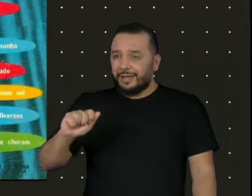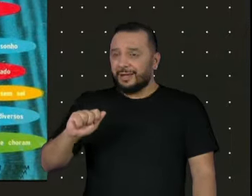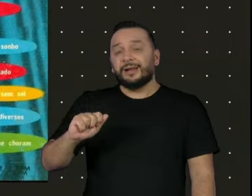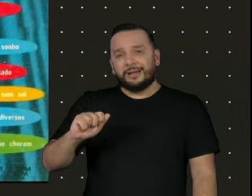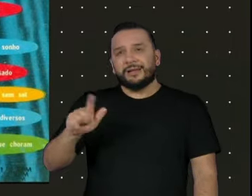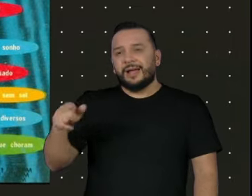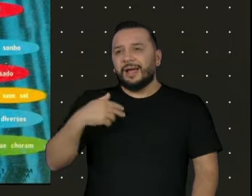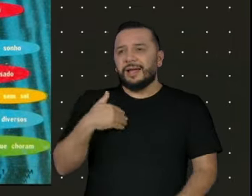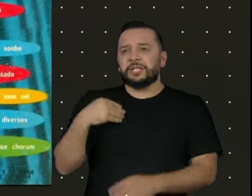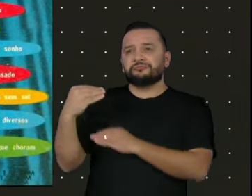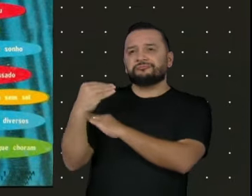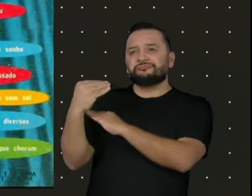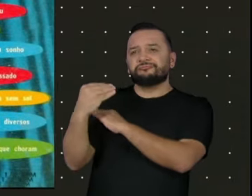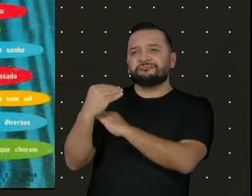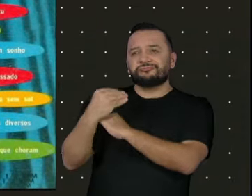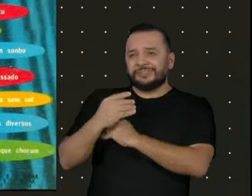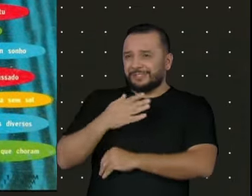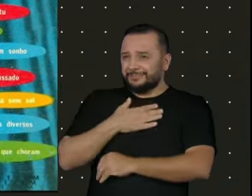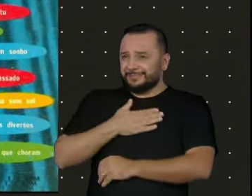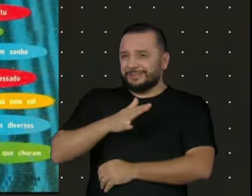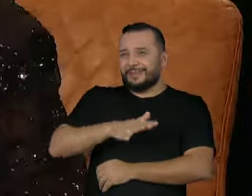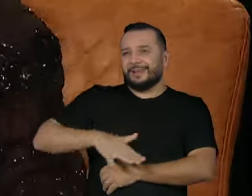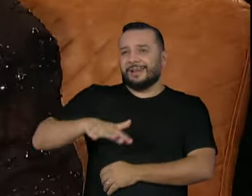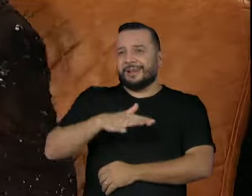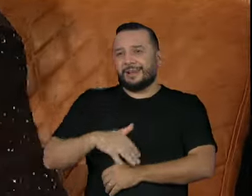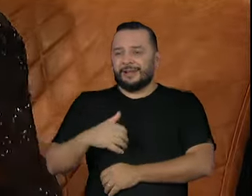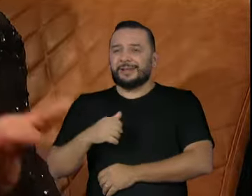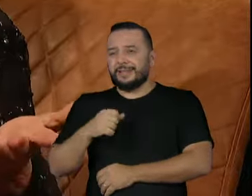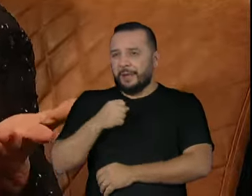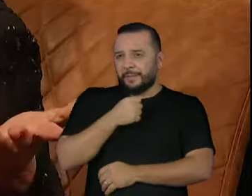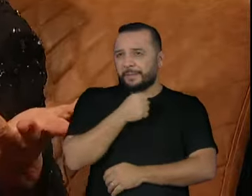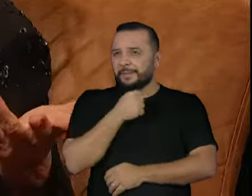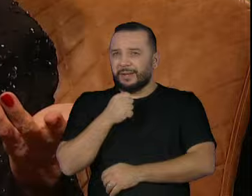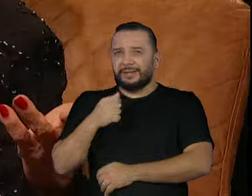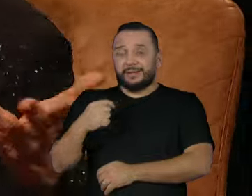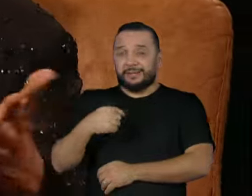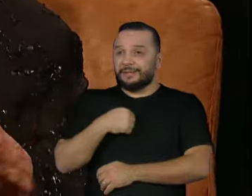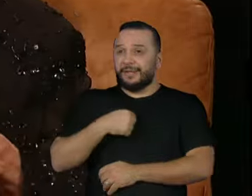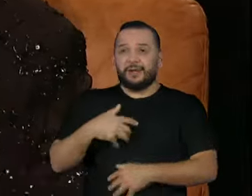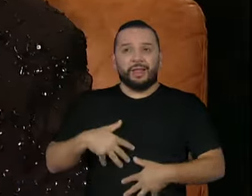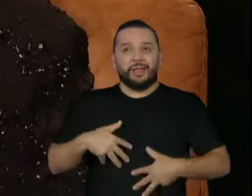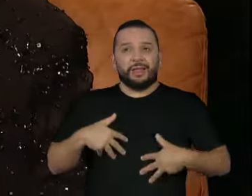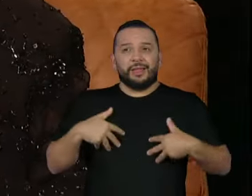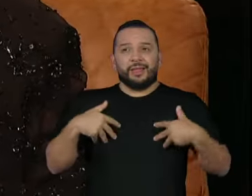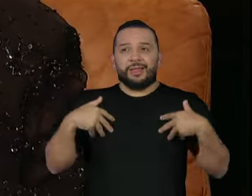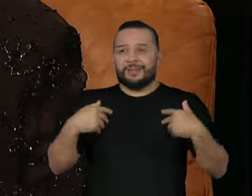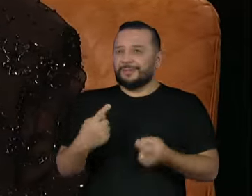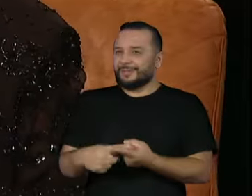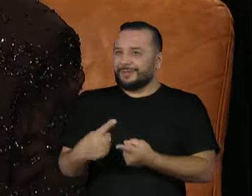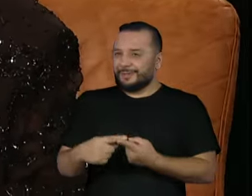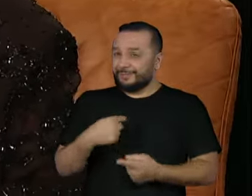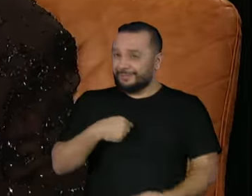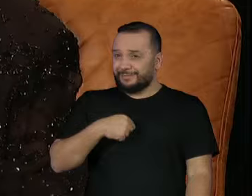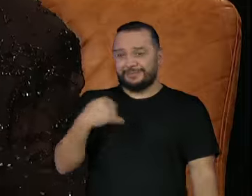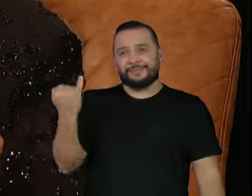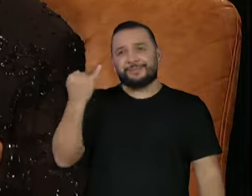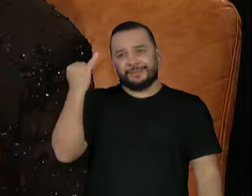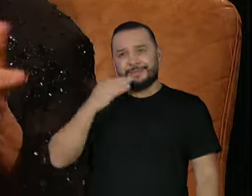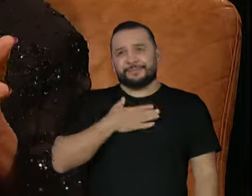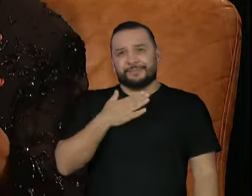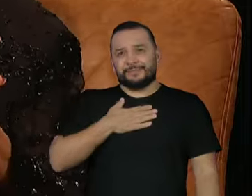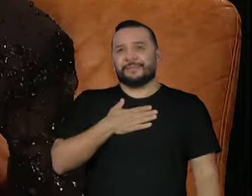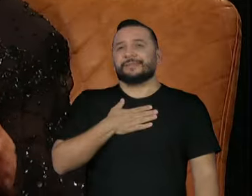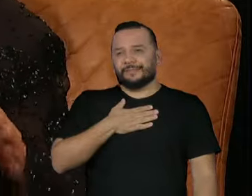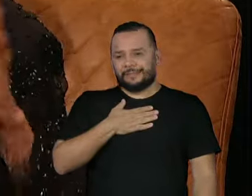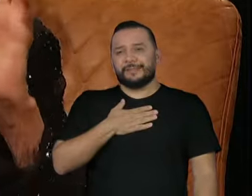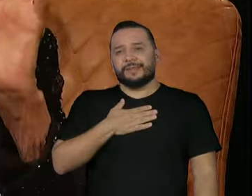madrinha musical. Olha que charme. Eu fiquei muito besta, né? Aquela madrinha, porque isso era importante, sabe?